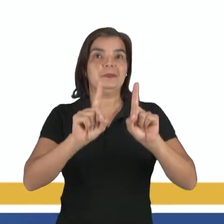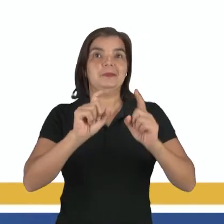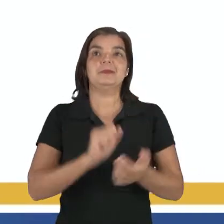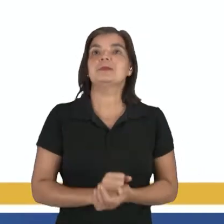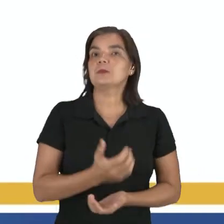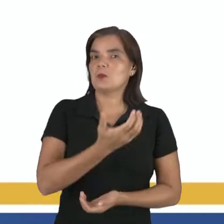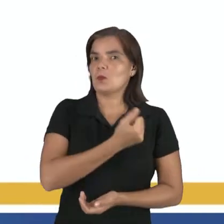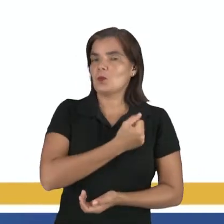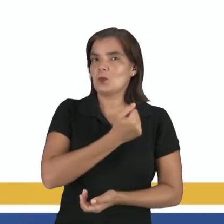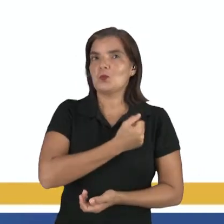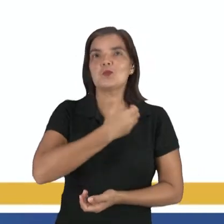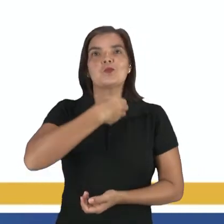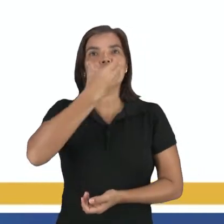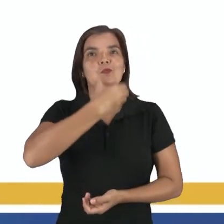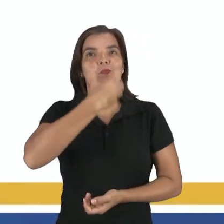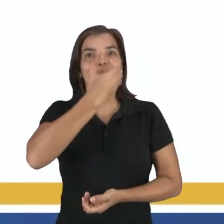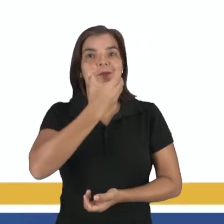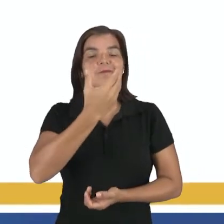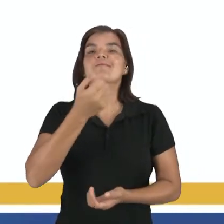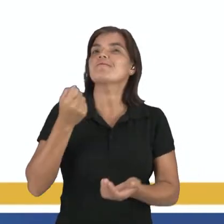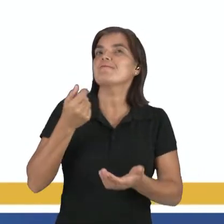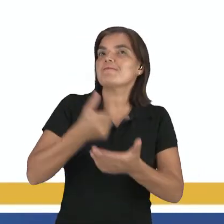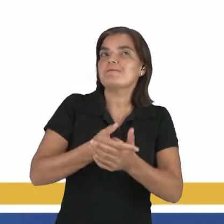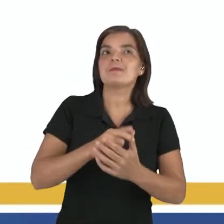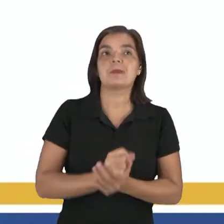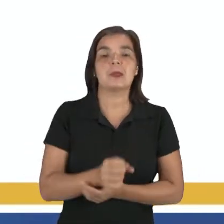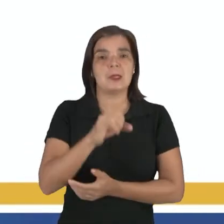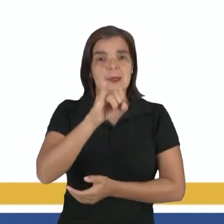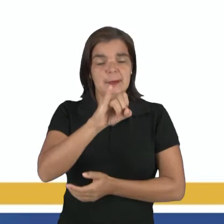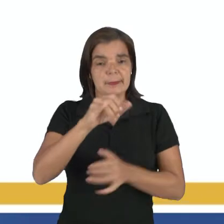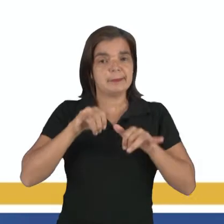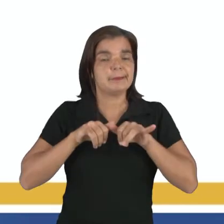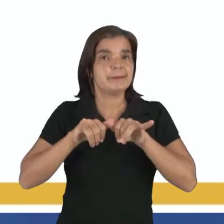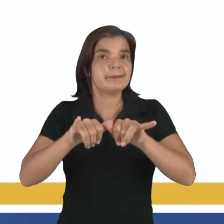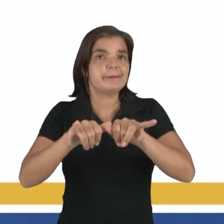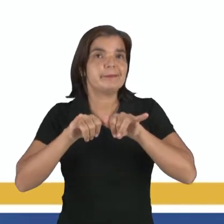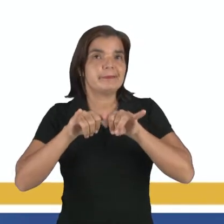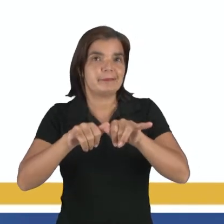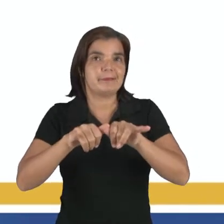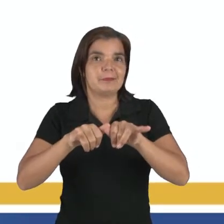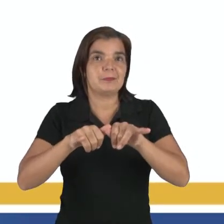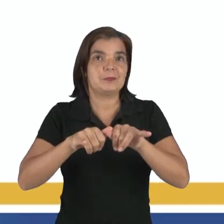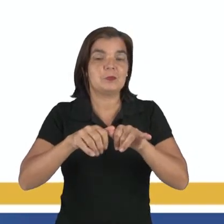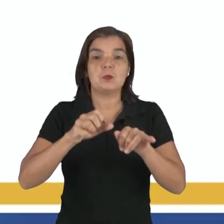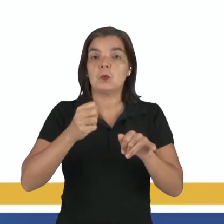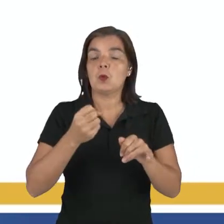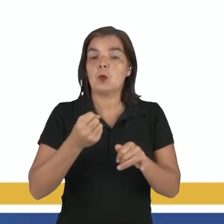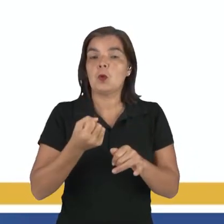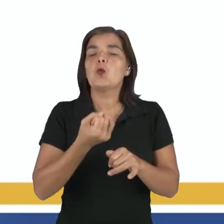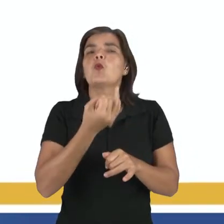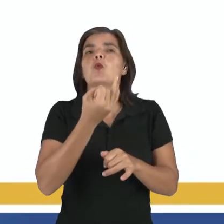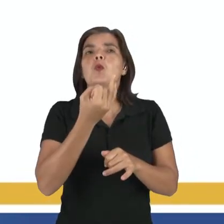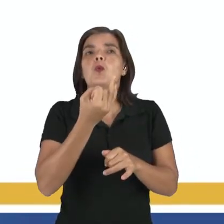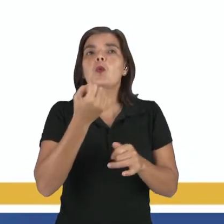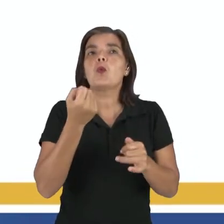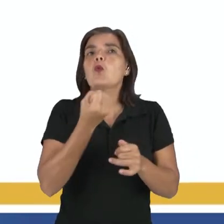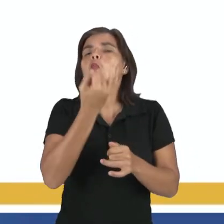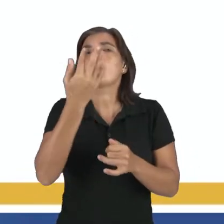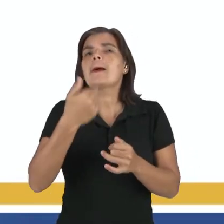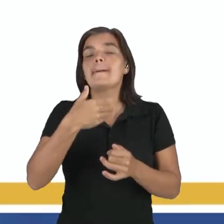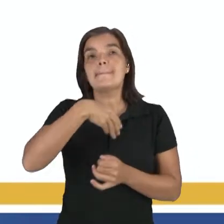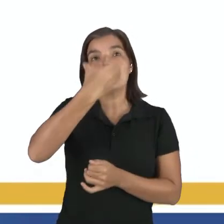diretamente proporcional ao número de fruta comprado se você vai o supermercado o